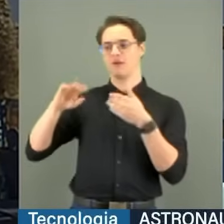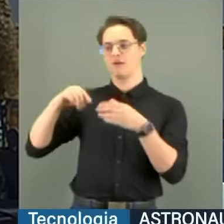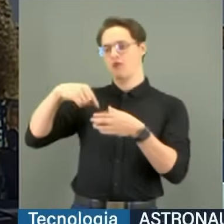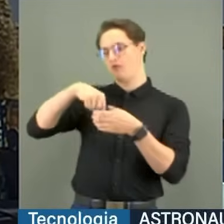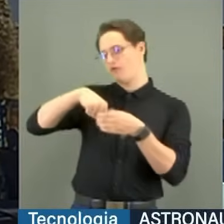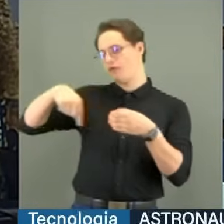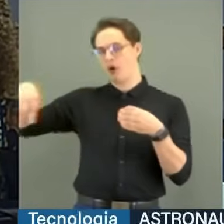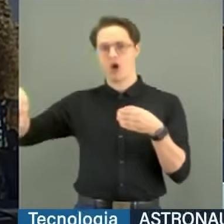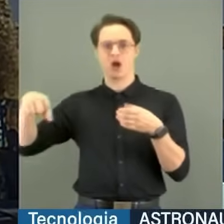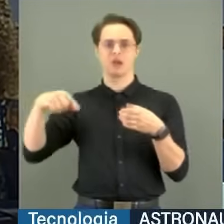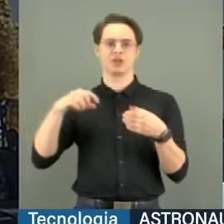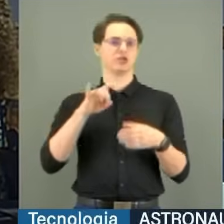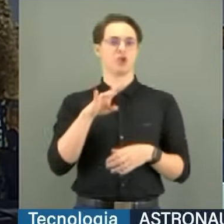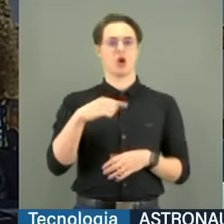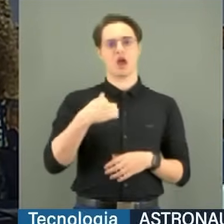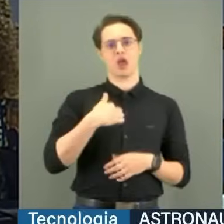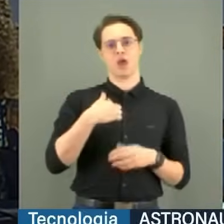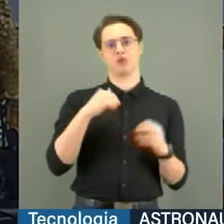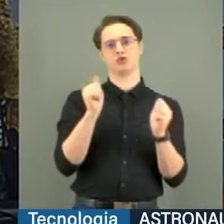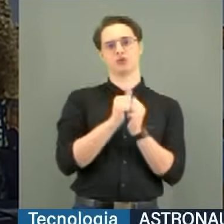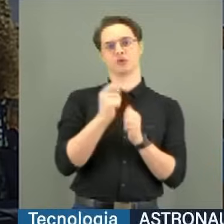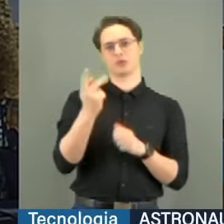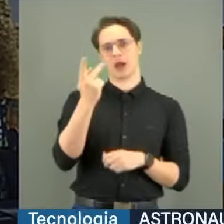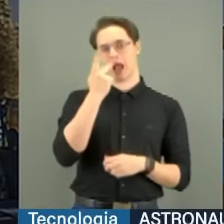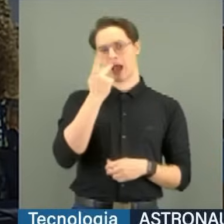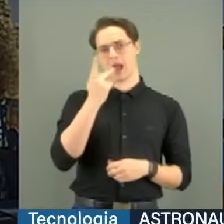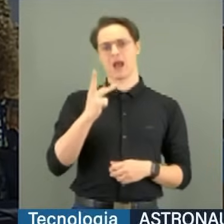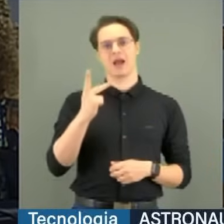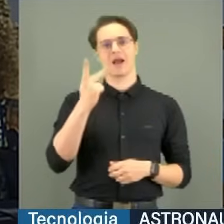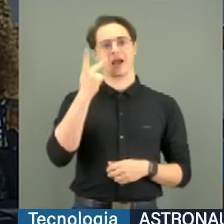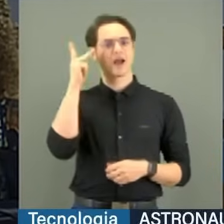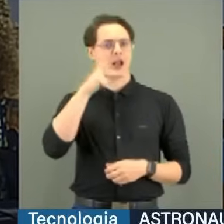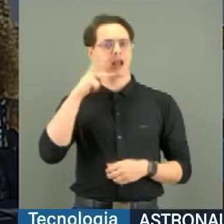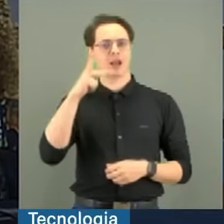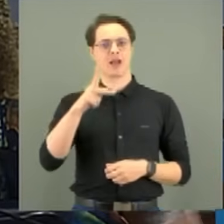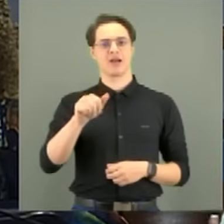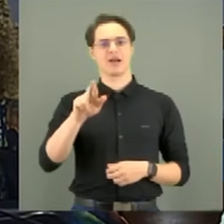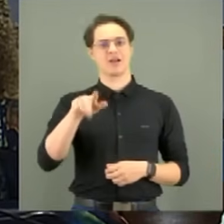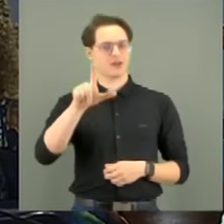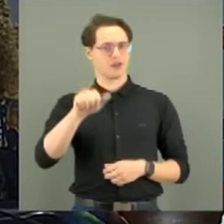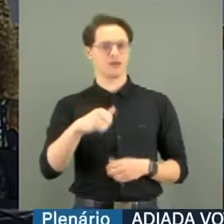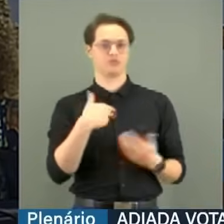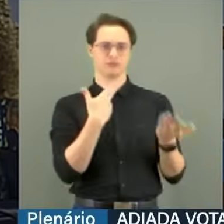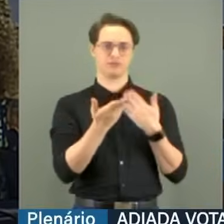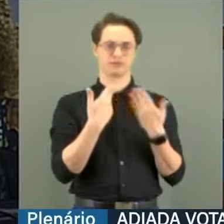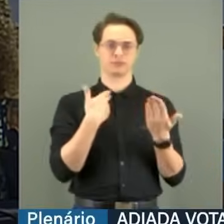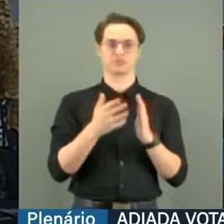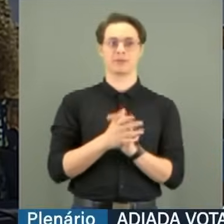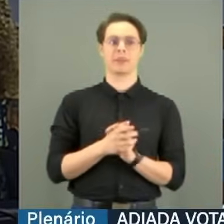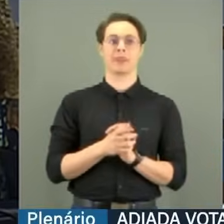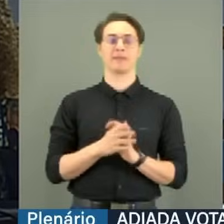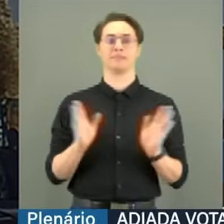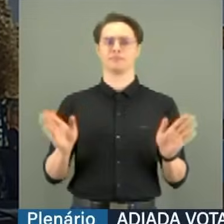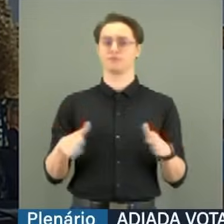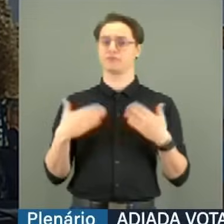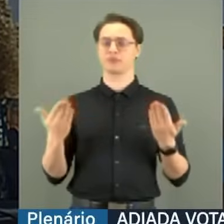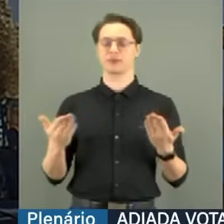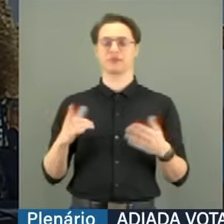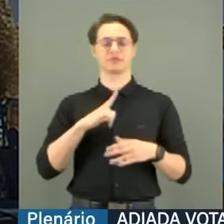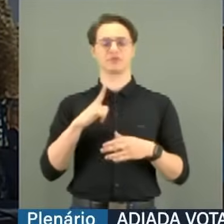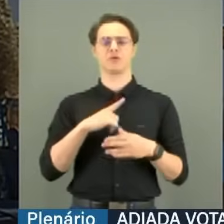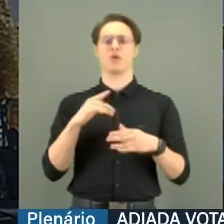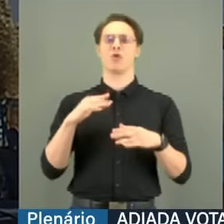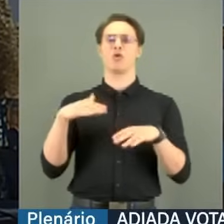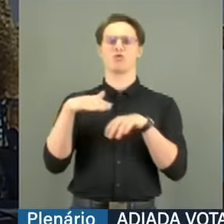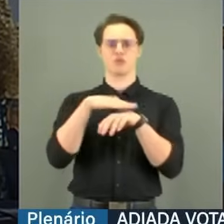Carla e eu ficamos ali dentro. Depois desta conversa... Não, o presidente estava em ligação. Depois desta conversa com